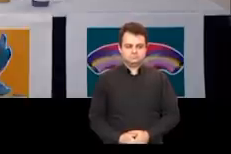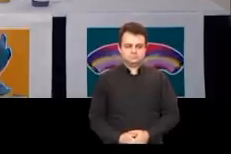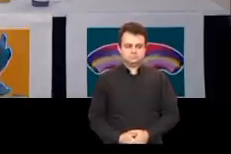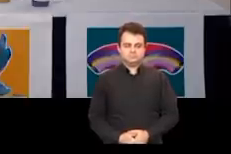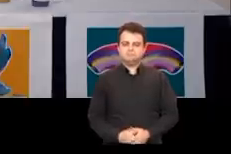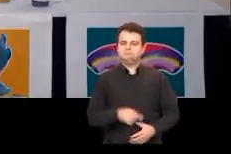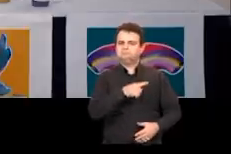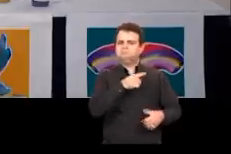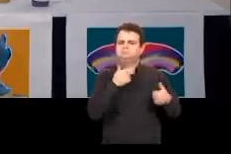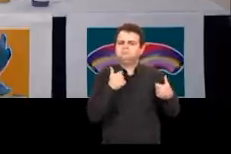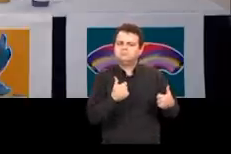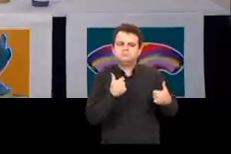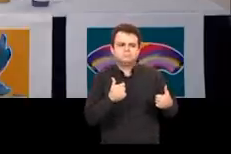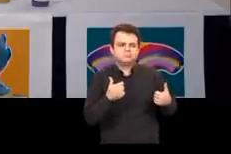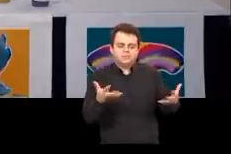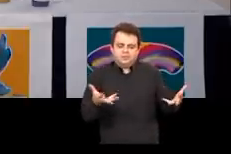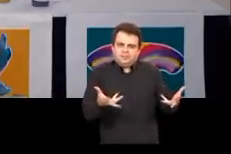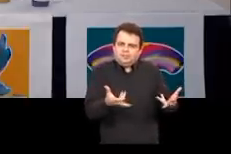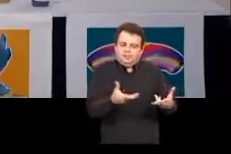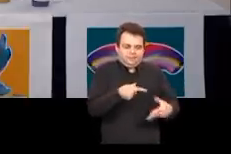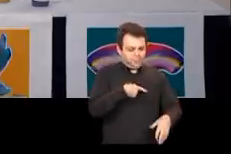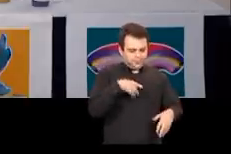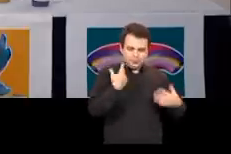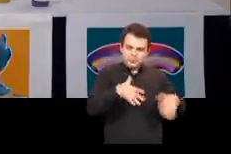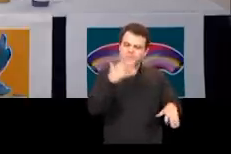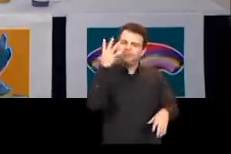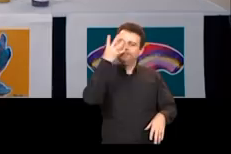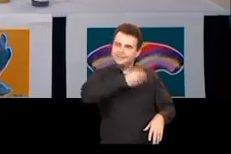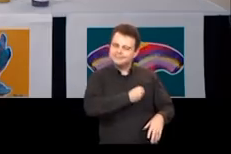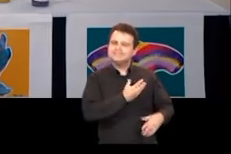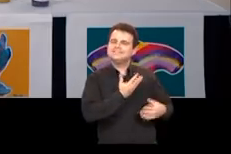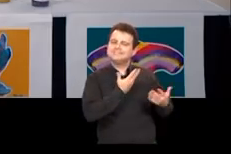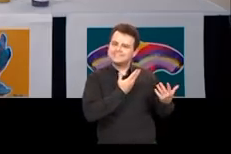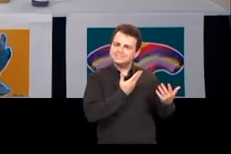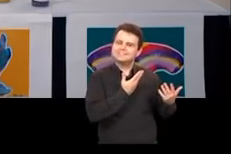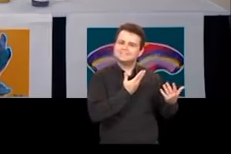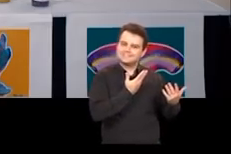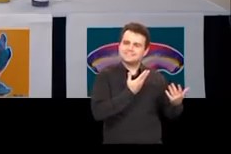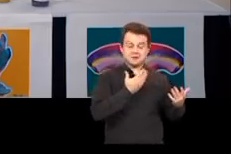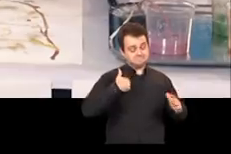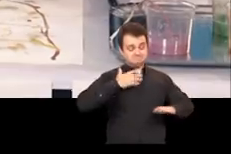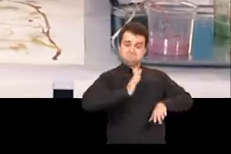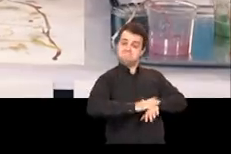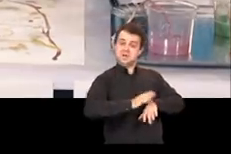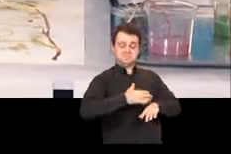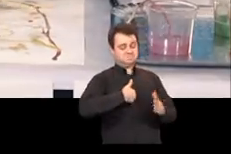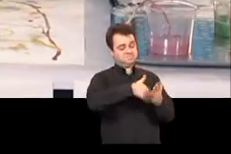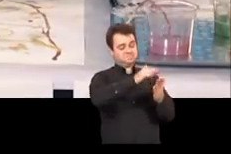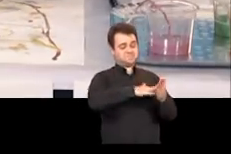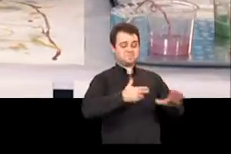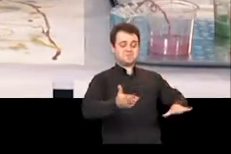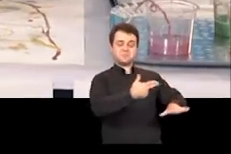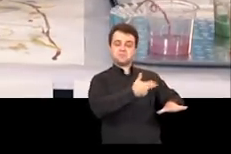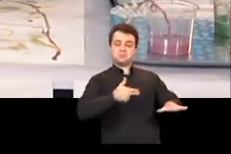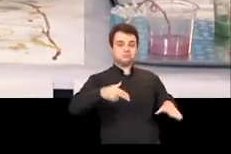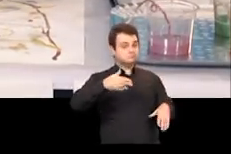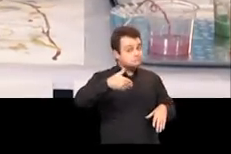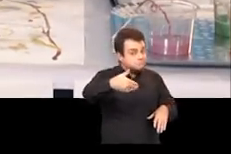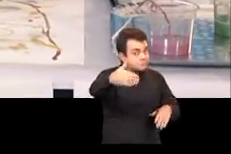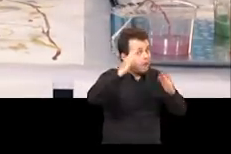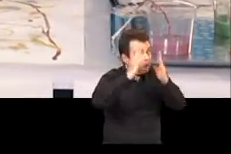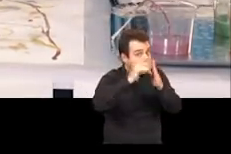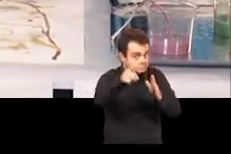Olha que maravilha, está ficando muito linda a minha obra de arte. E vocês vão fazer em casa